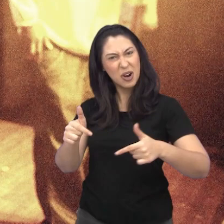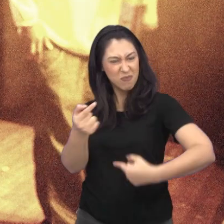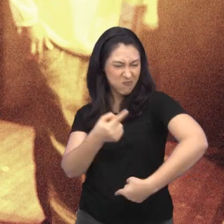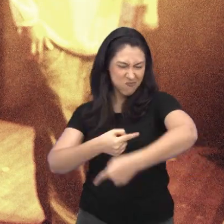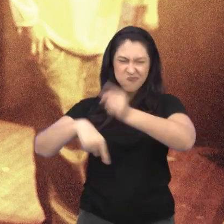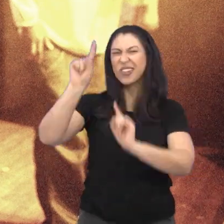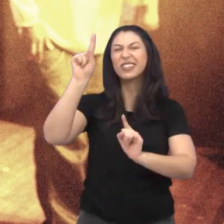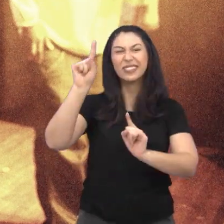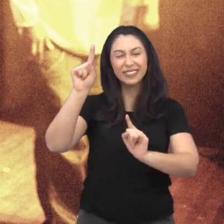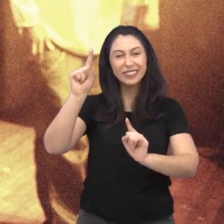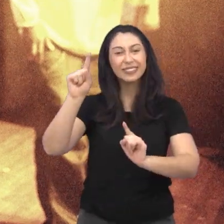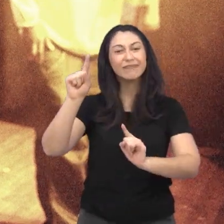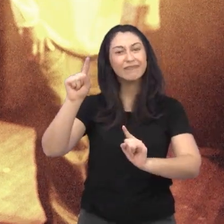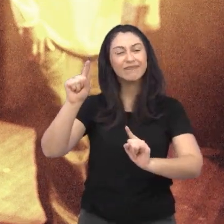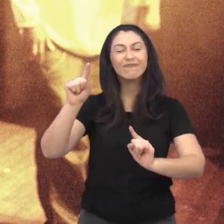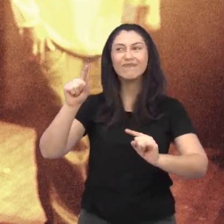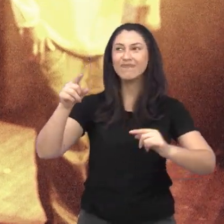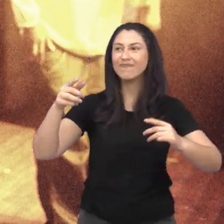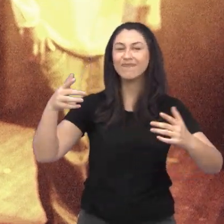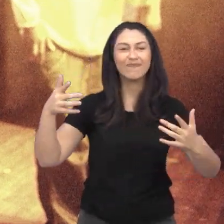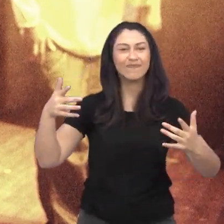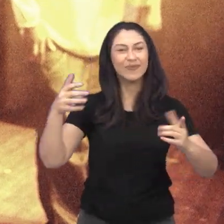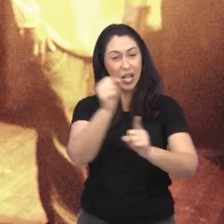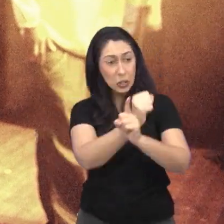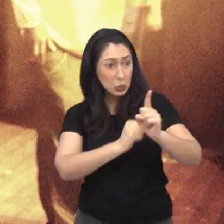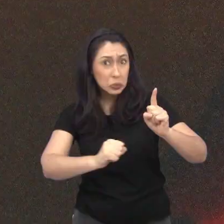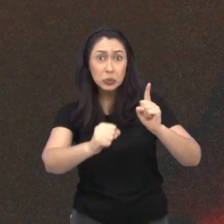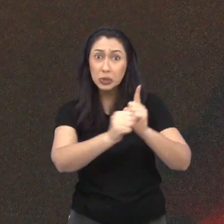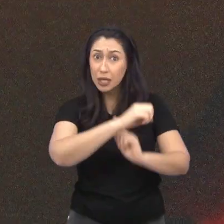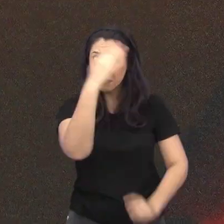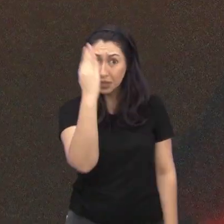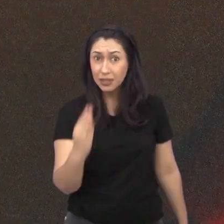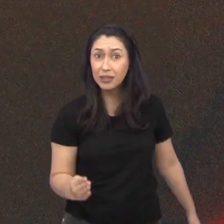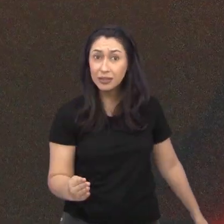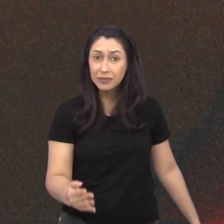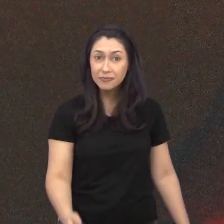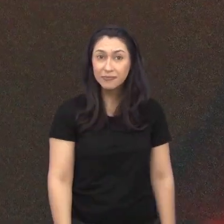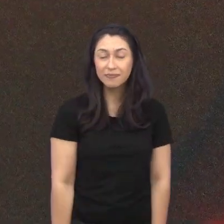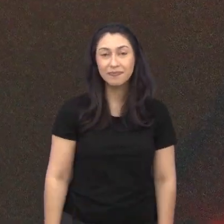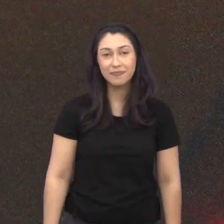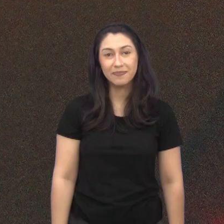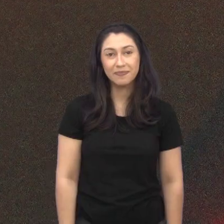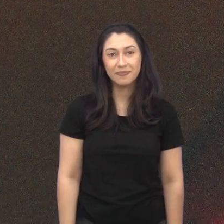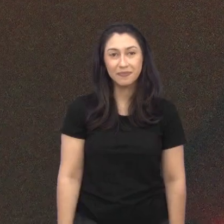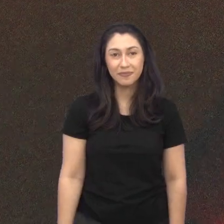uma revolução na sociedade brasileira.